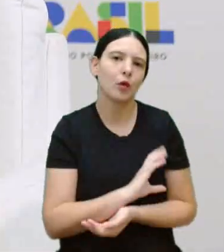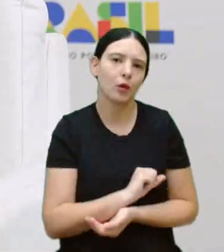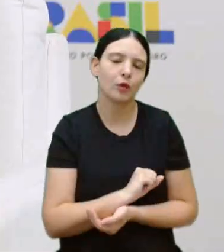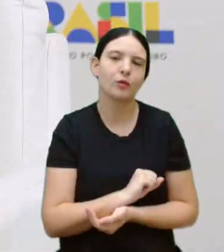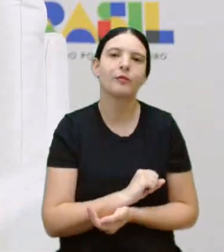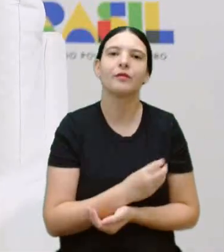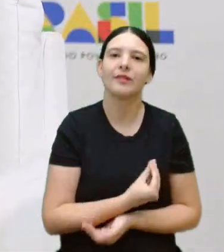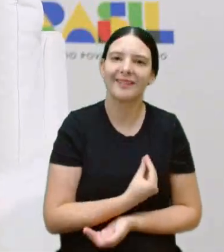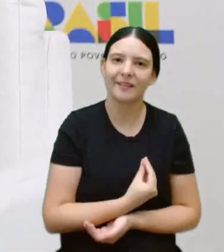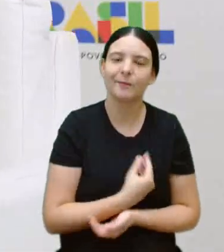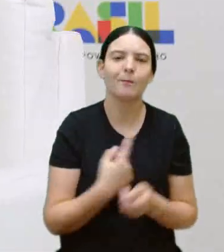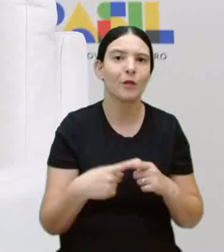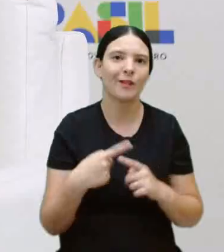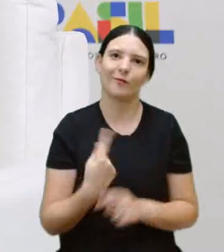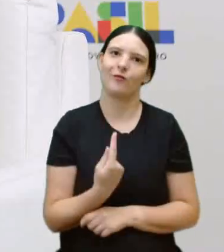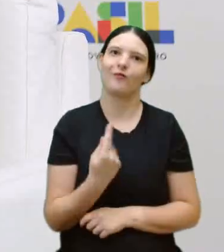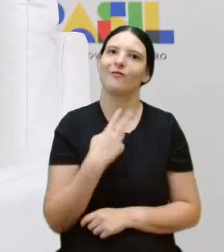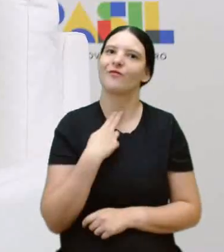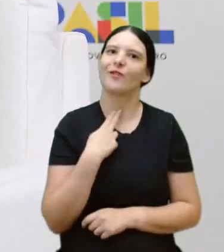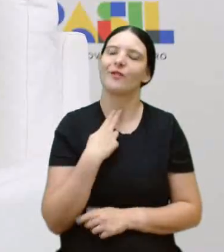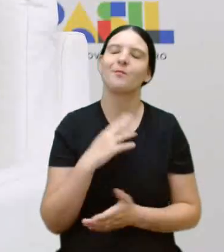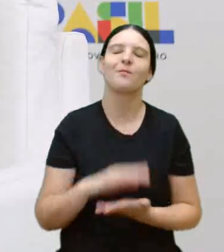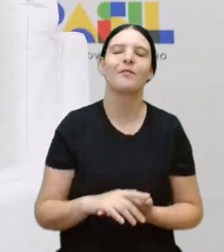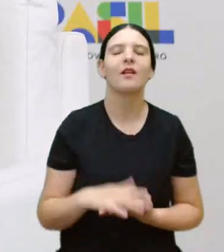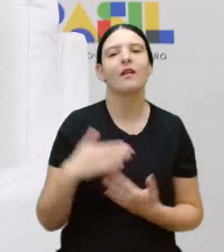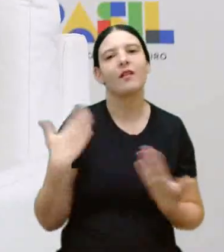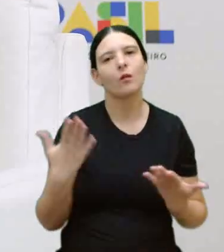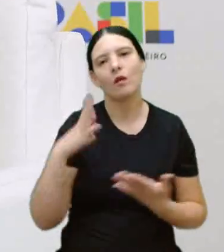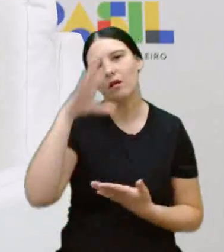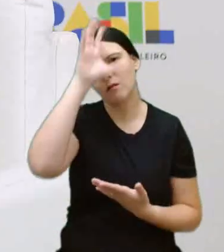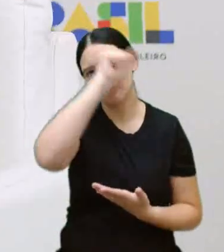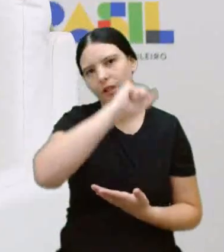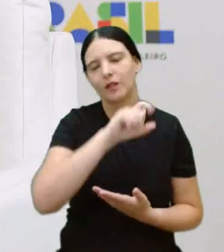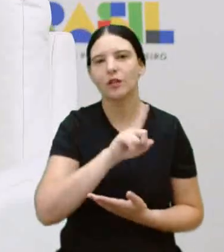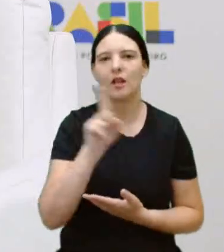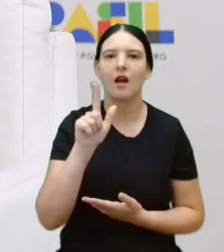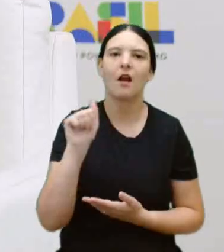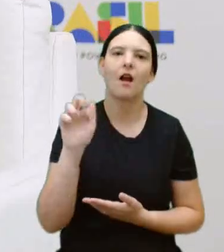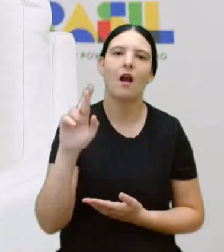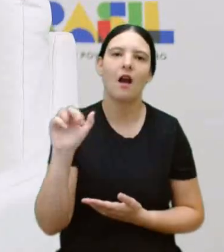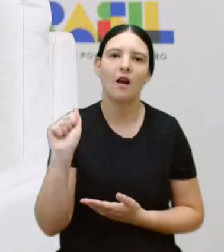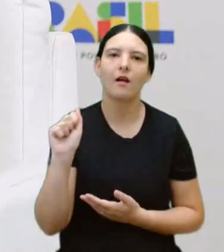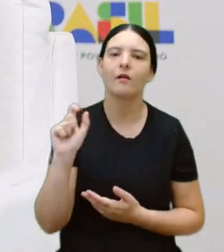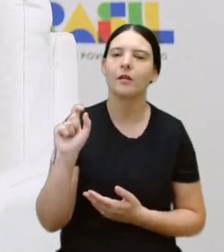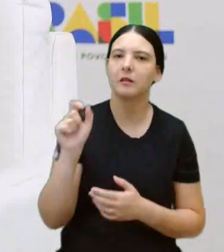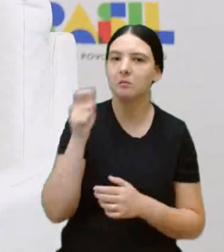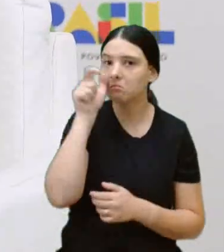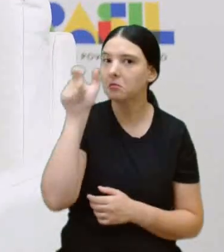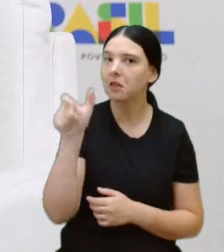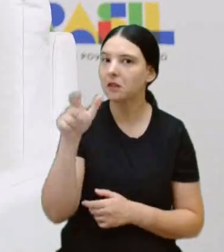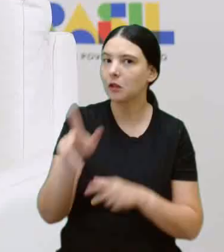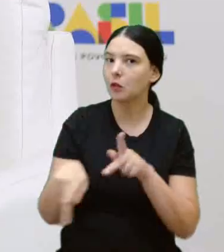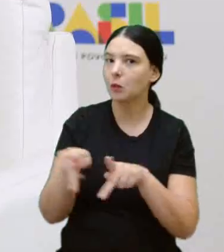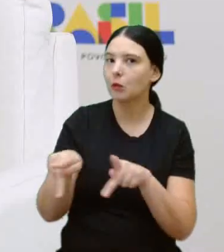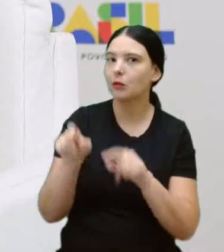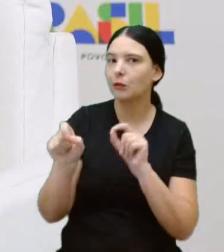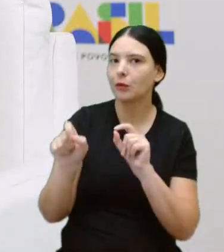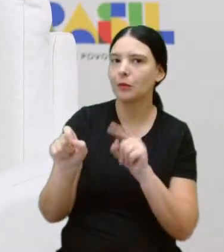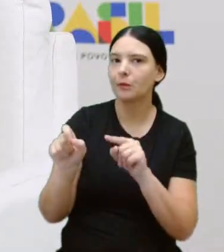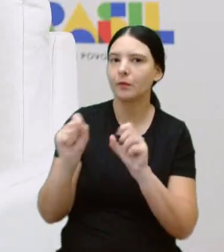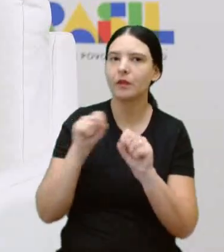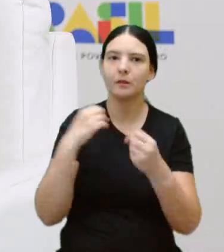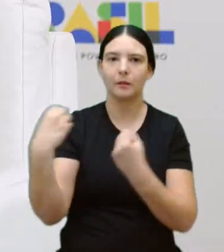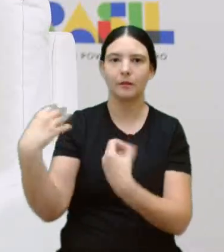estar só. Então, uma coisa que eu aprendi com o povo da Gara, que é muito interessante, que é que quando, por